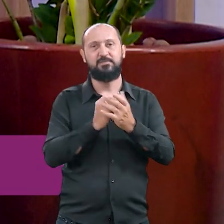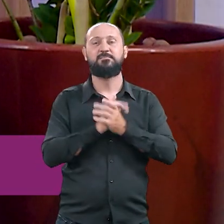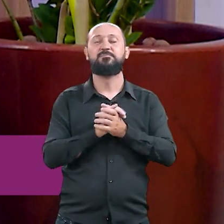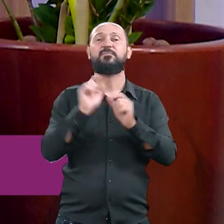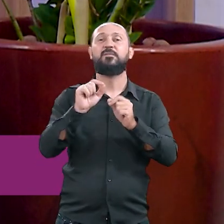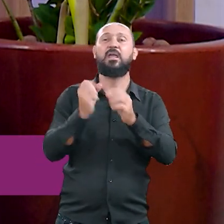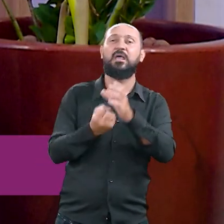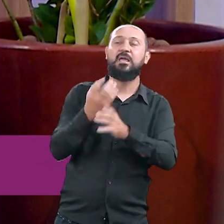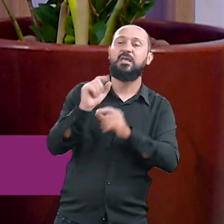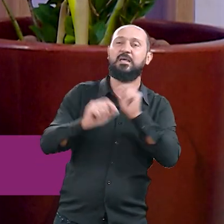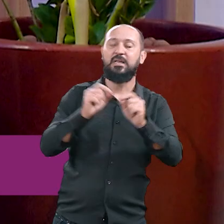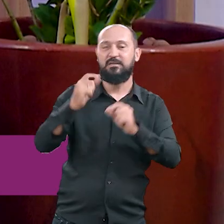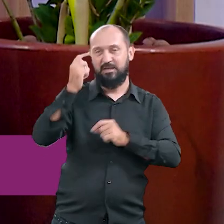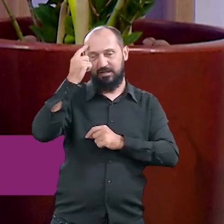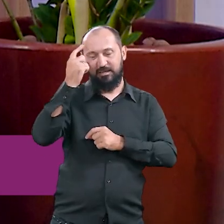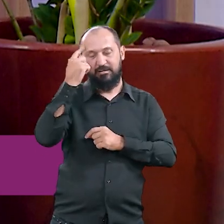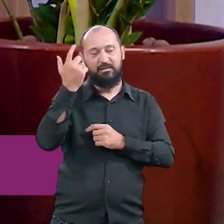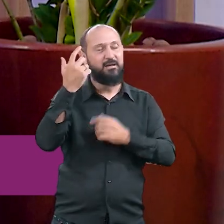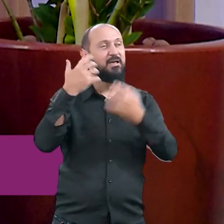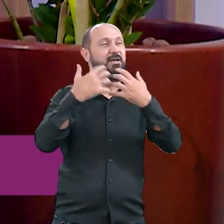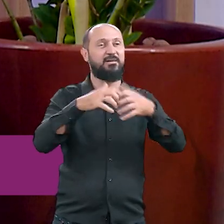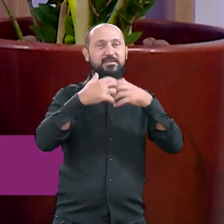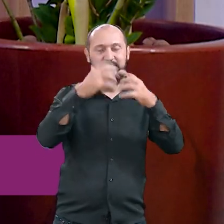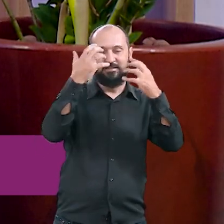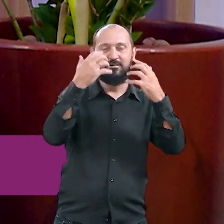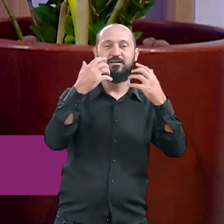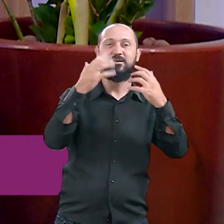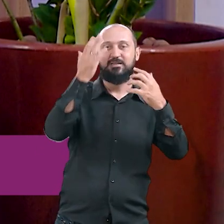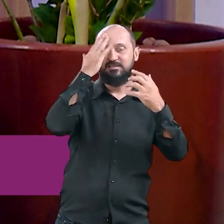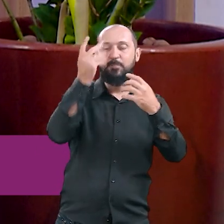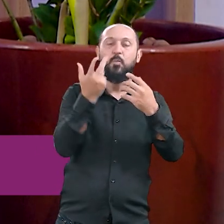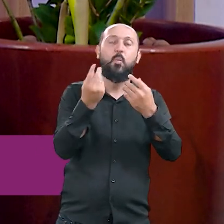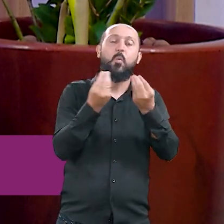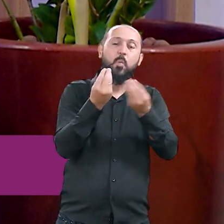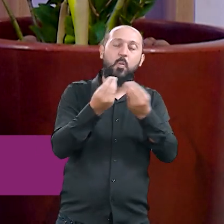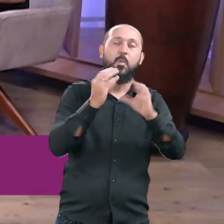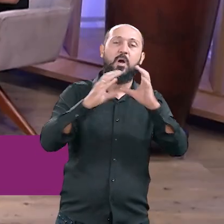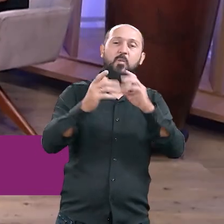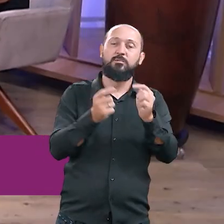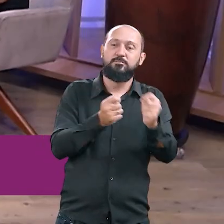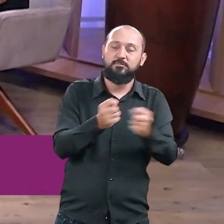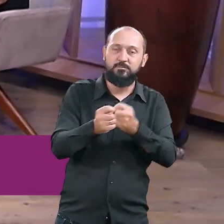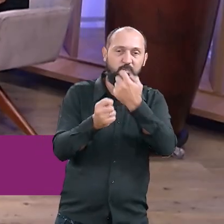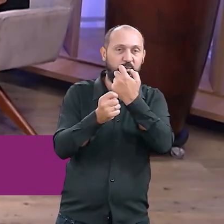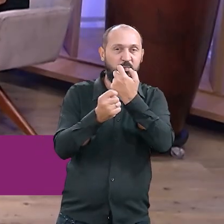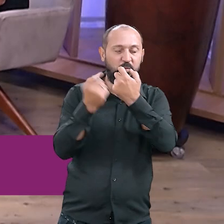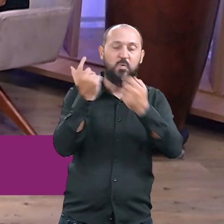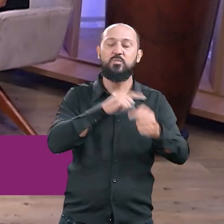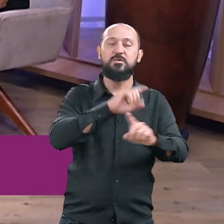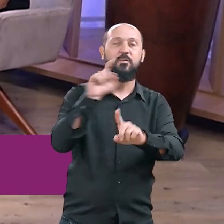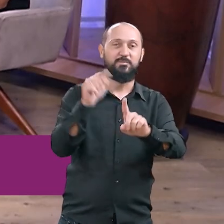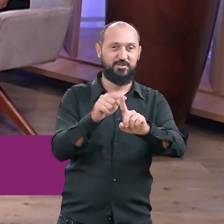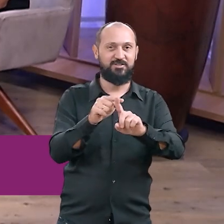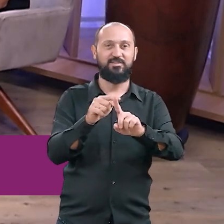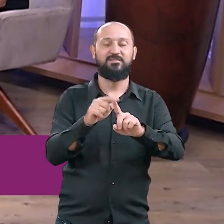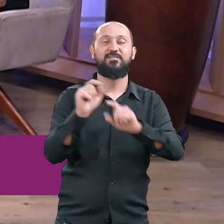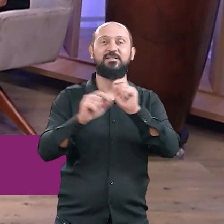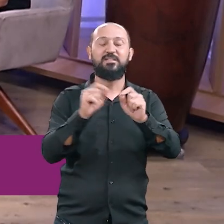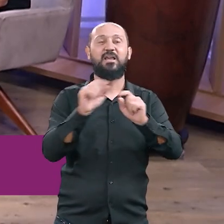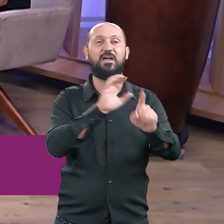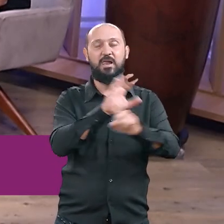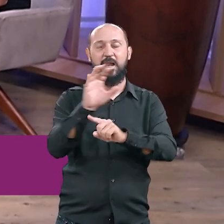o candidato tem a responsabilidade e a obrigação de fazer um pronunciamento. Agora, a partir do momento que é um deepfake, às vezes nem o candidato